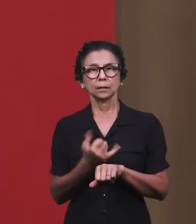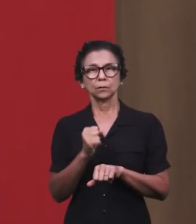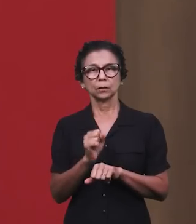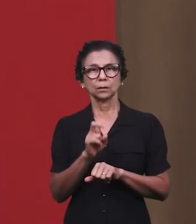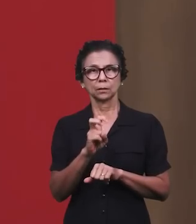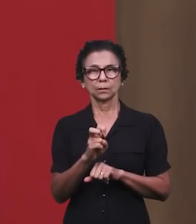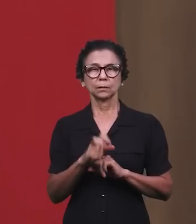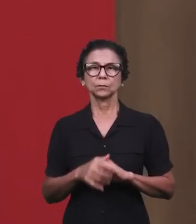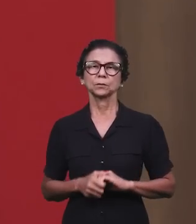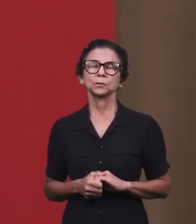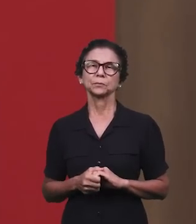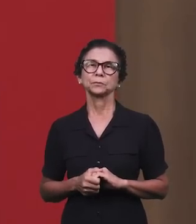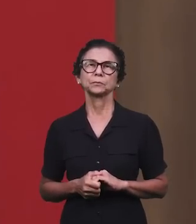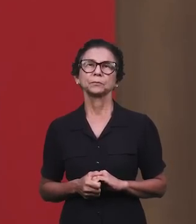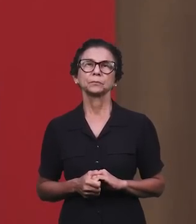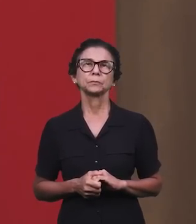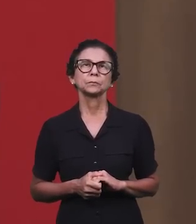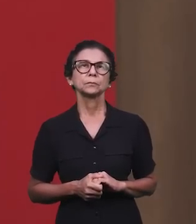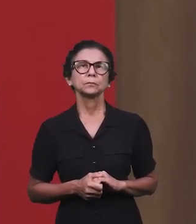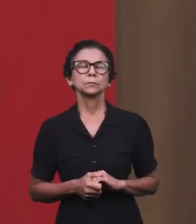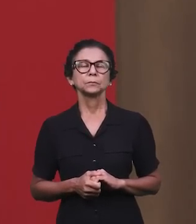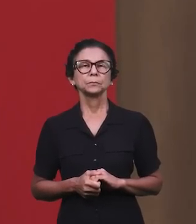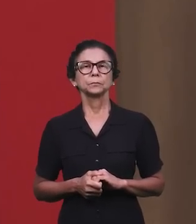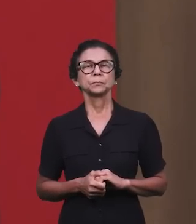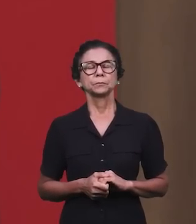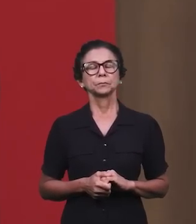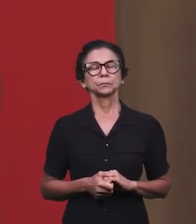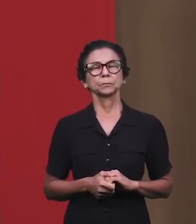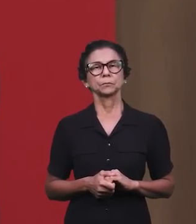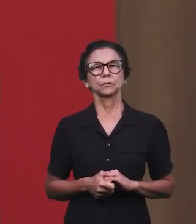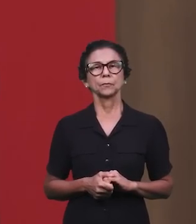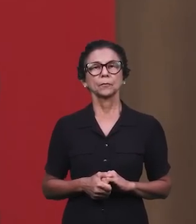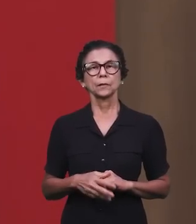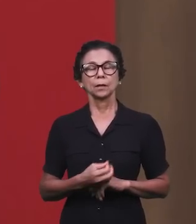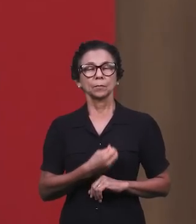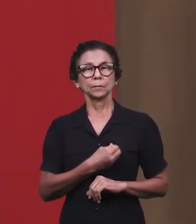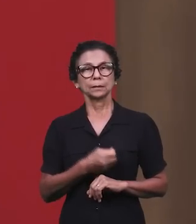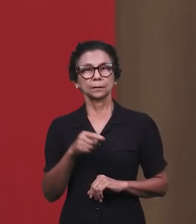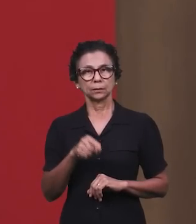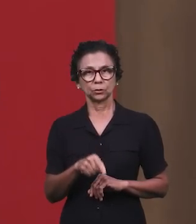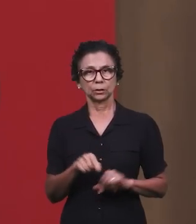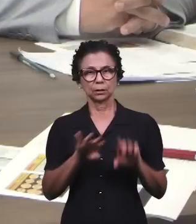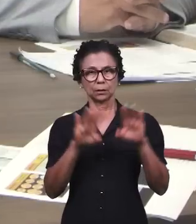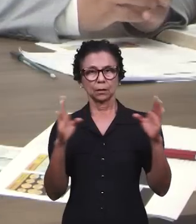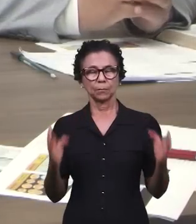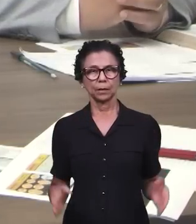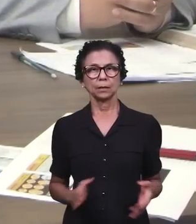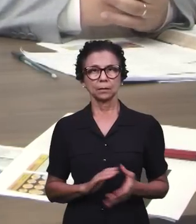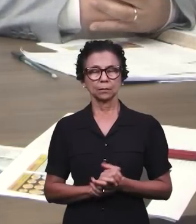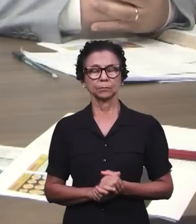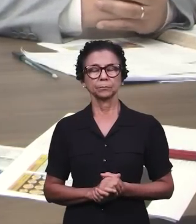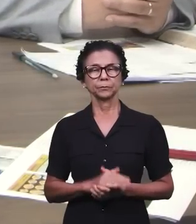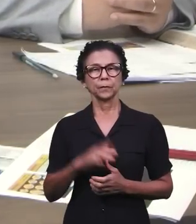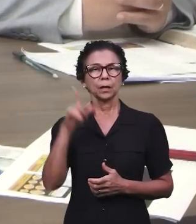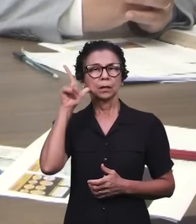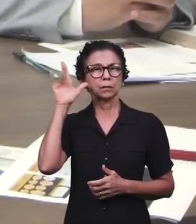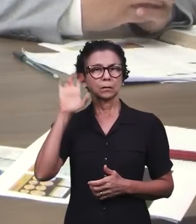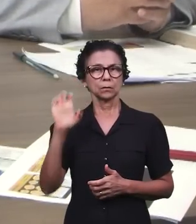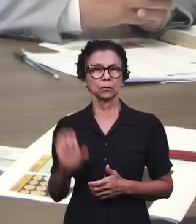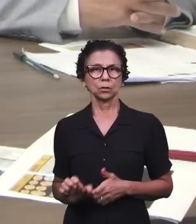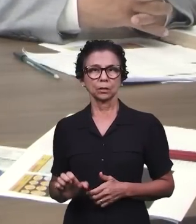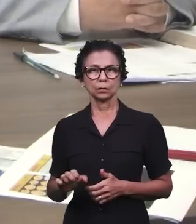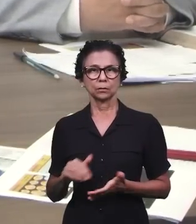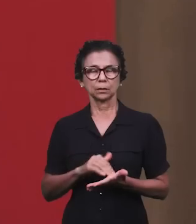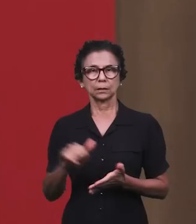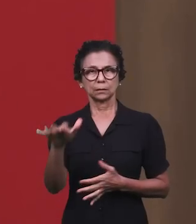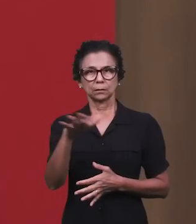aqui, participando deste programa, o pastor Luiz Eugênio, secretário-geral do presbitério. Pai do Senhor a todos. E